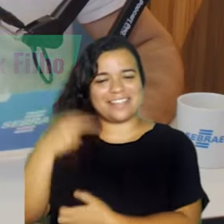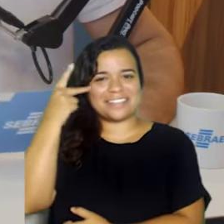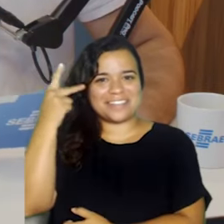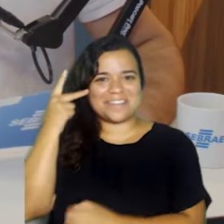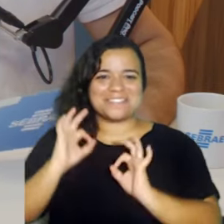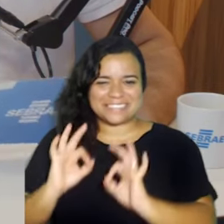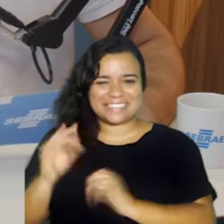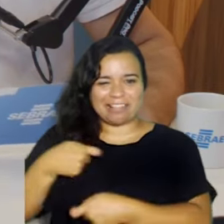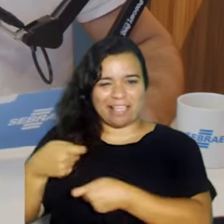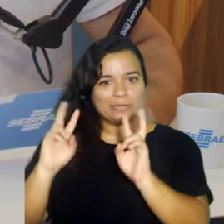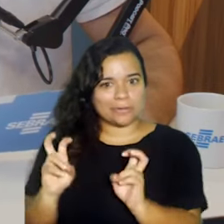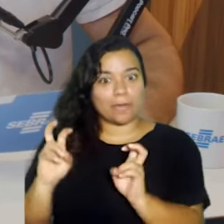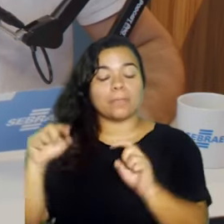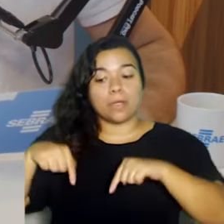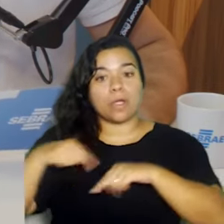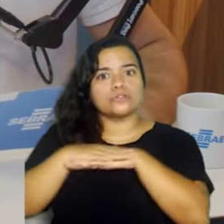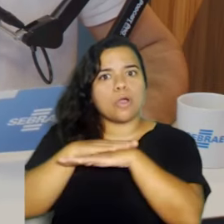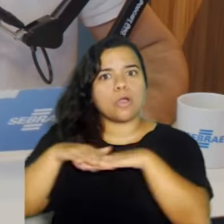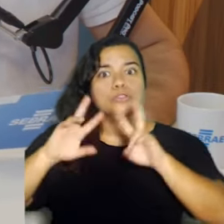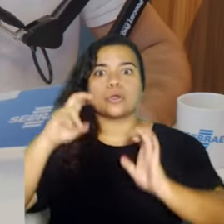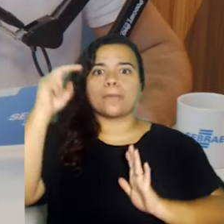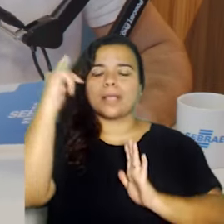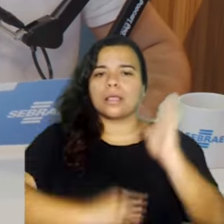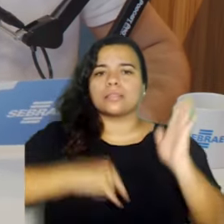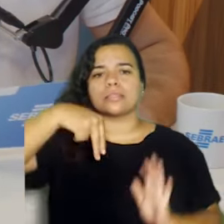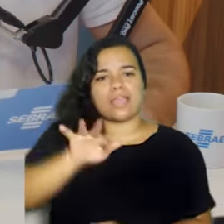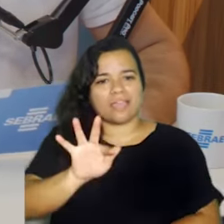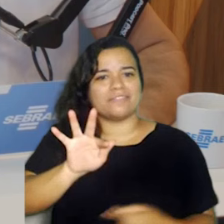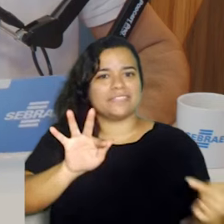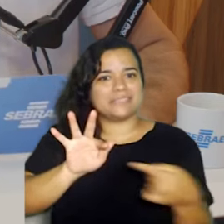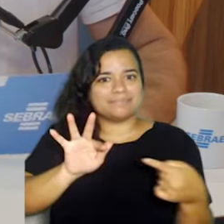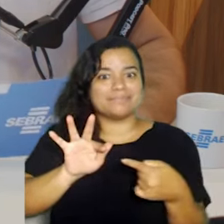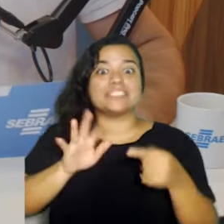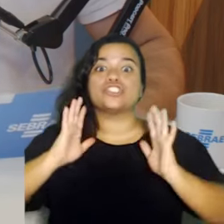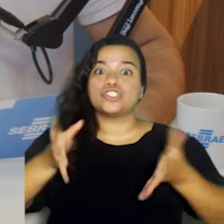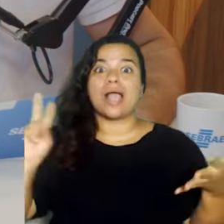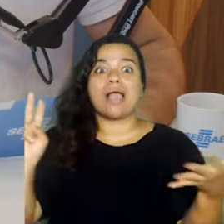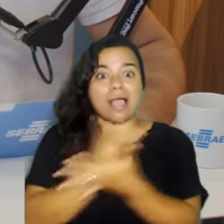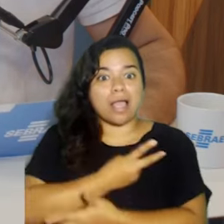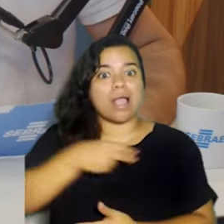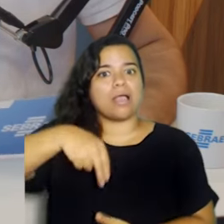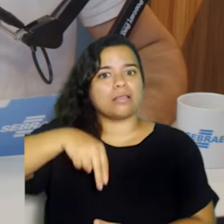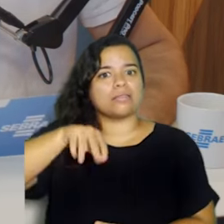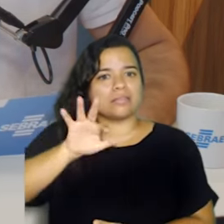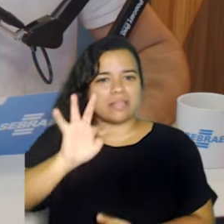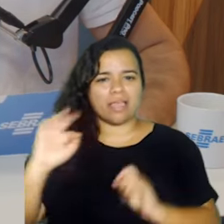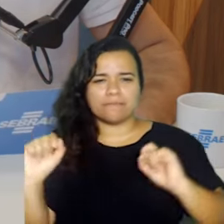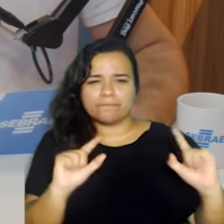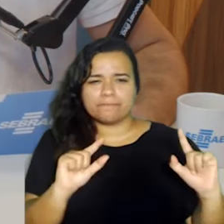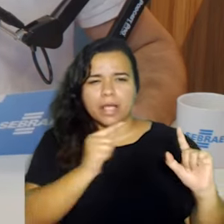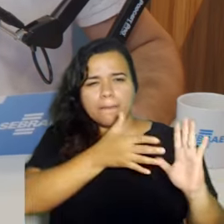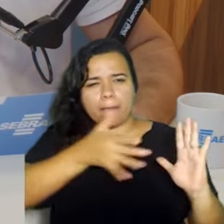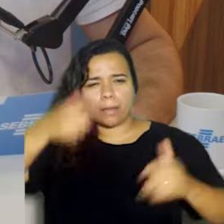aqui para falar de um assunto muito importante que é nota fiscal né Nós já tivemos um episódio de nota fiscal agora nós vamos falar sobre